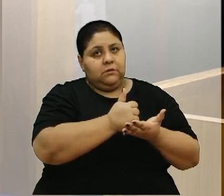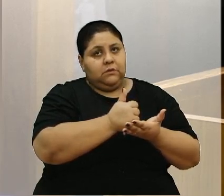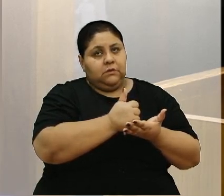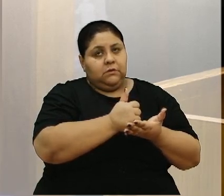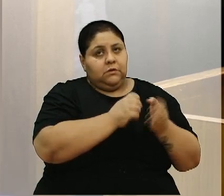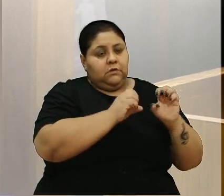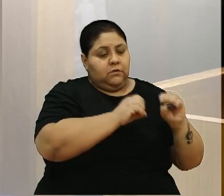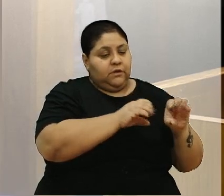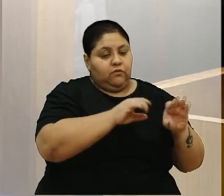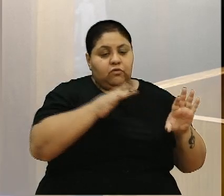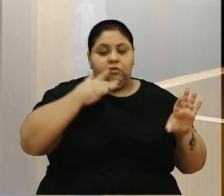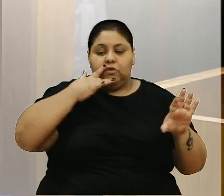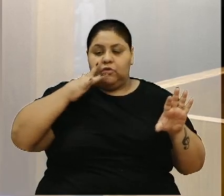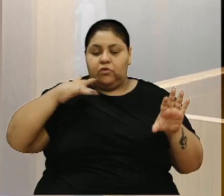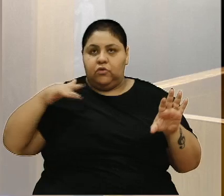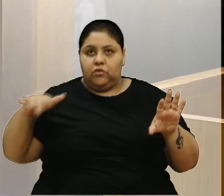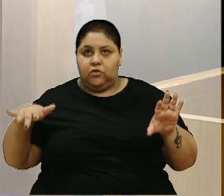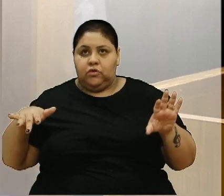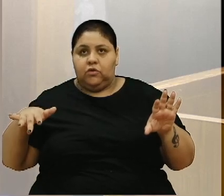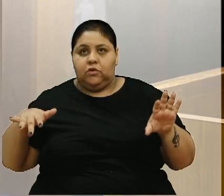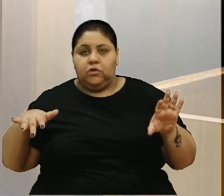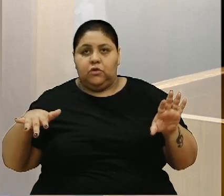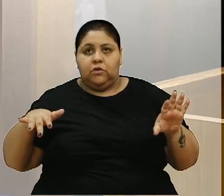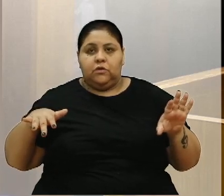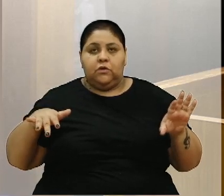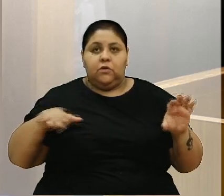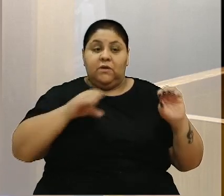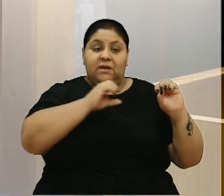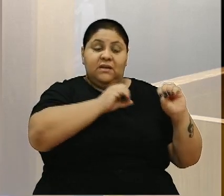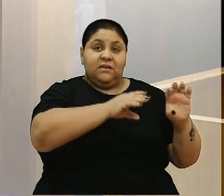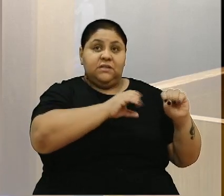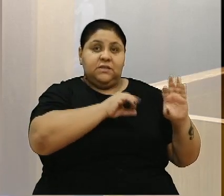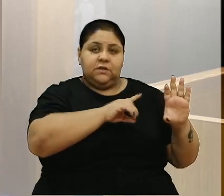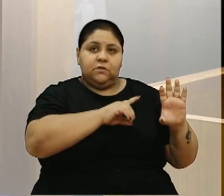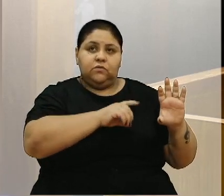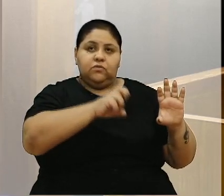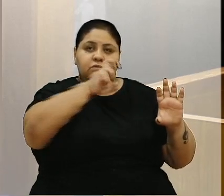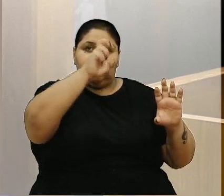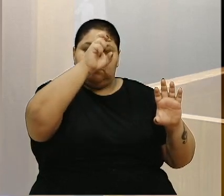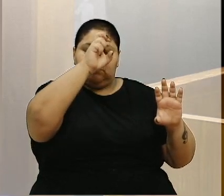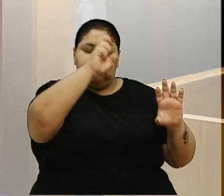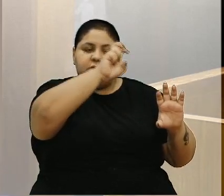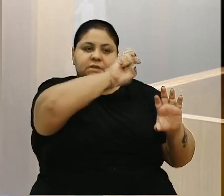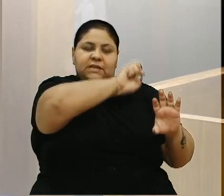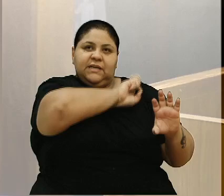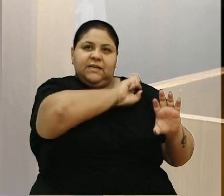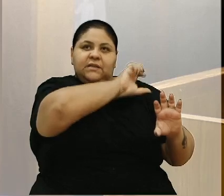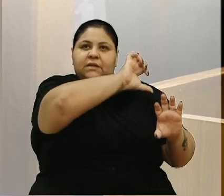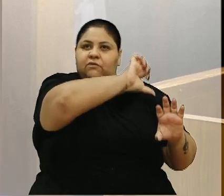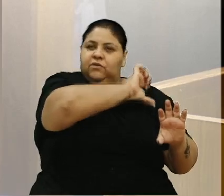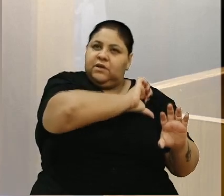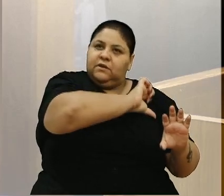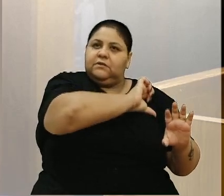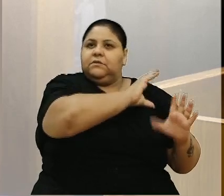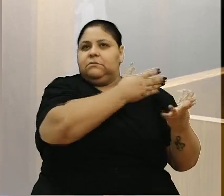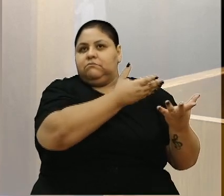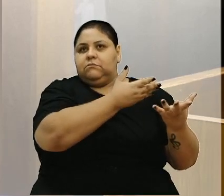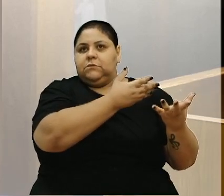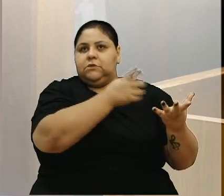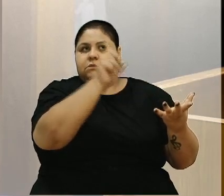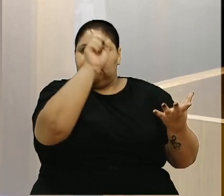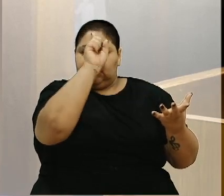educação infantil, no fundamental e no médio, nós percebemos a importância da relação